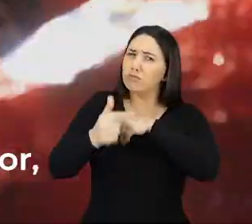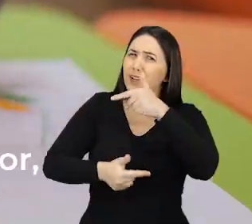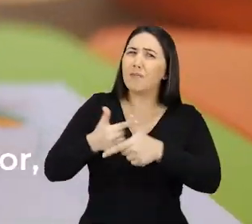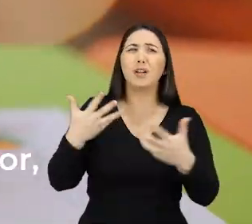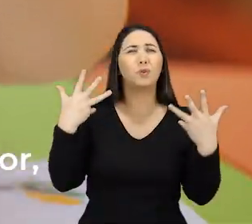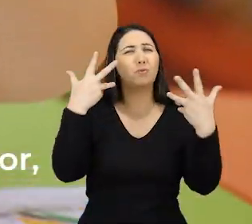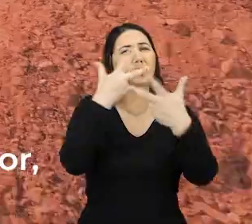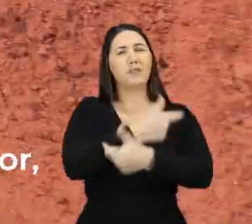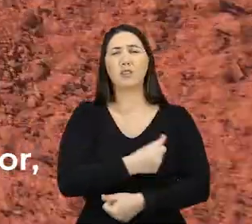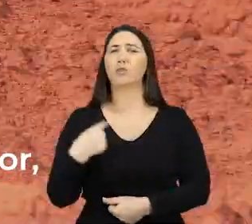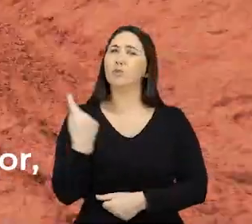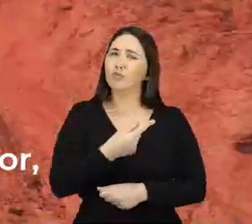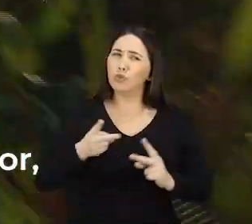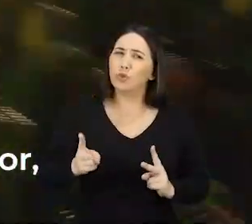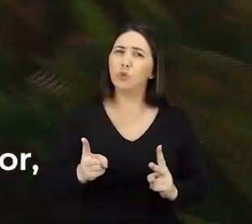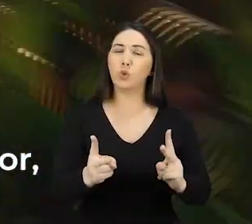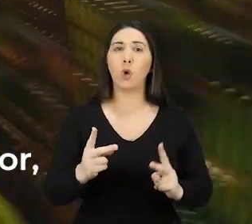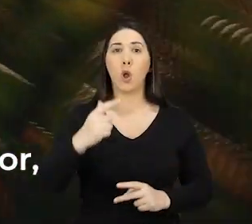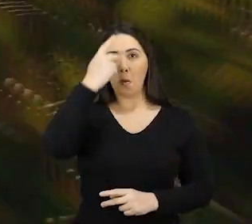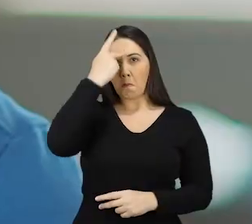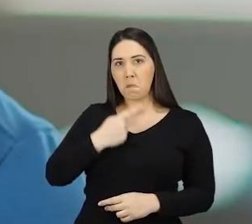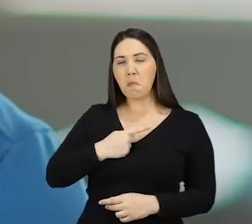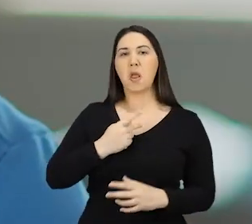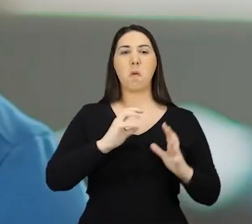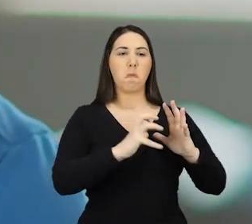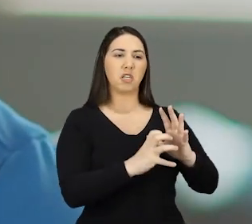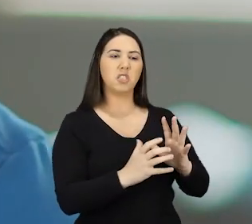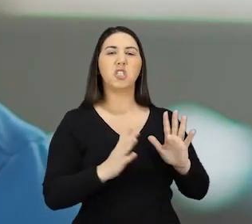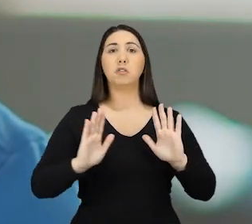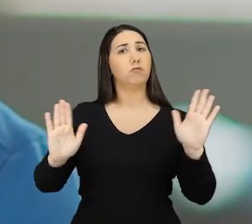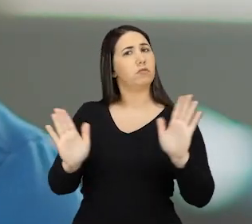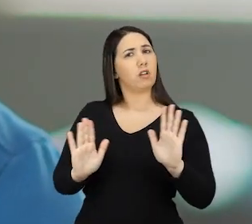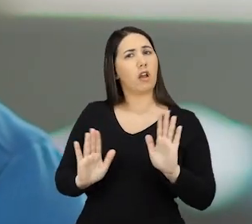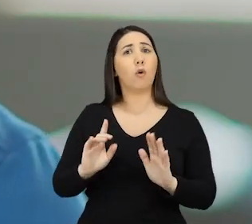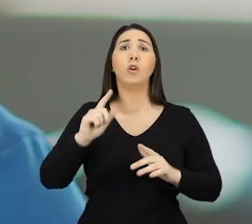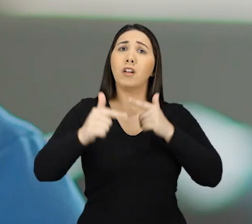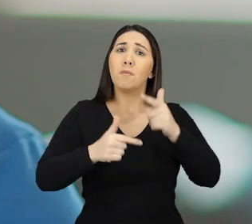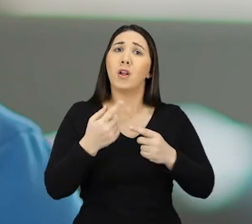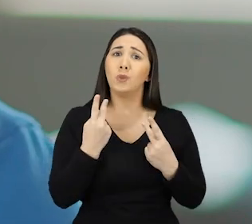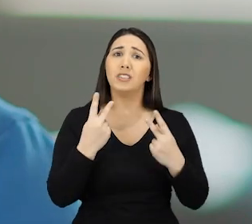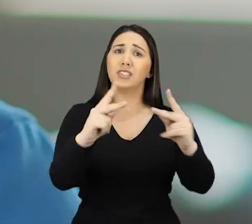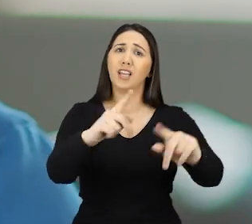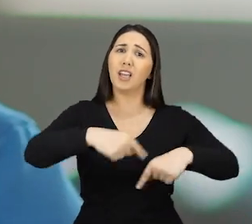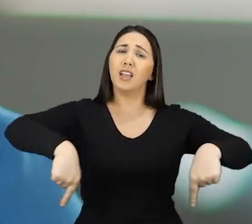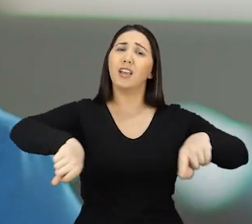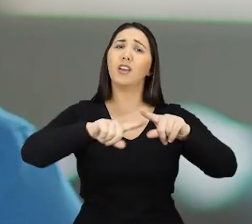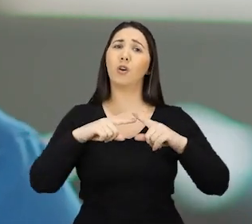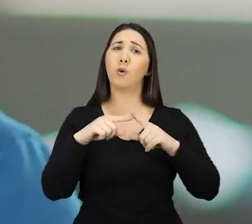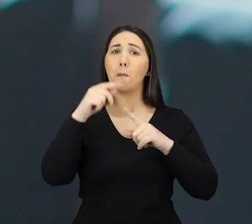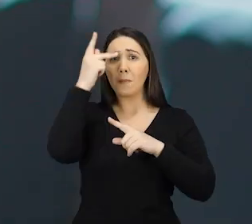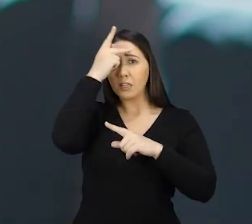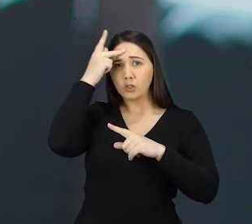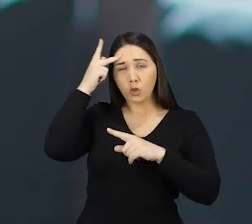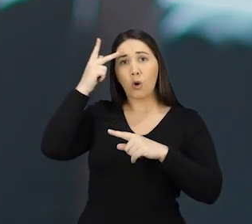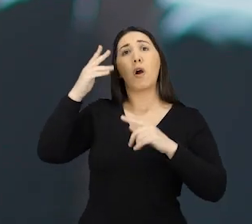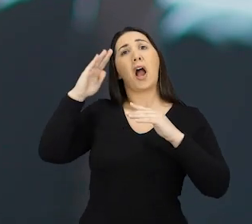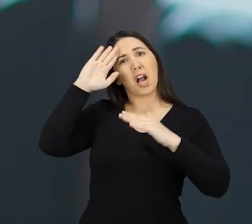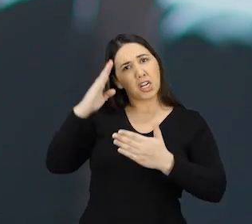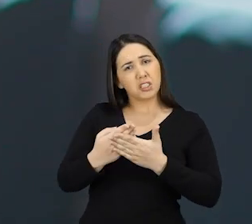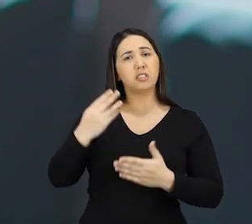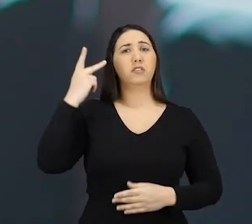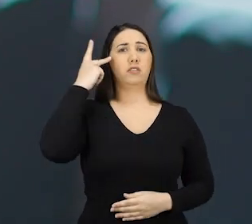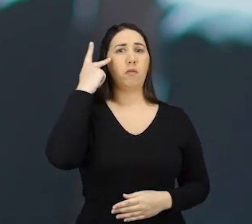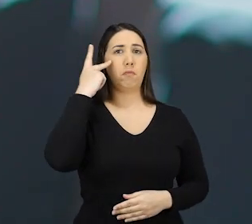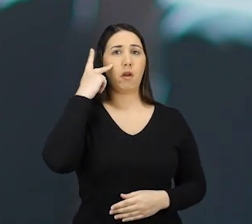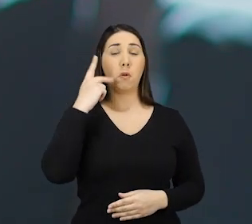lindo, que não é de uma pessoa, de um partido ou de um governador. Esse trabalho é seu e de todos os paulistas que acreditam em São Paulo. Porque não me interessa qual